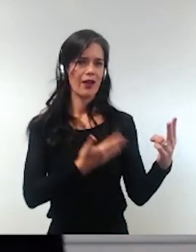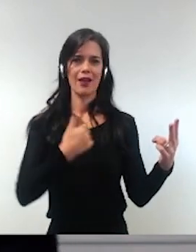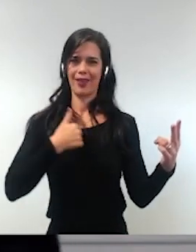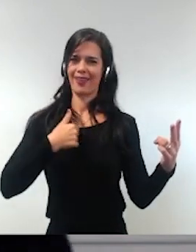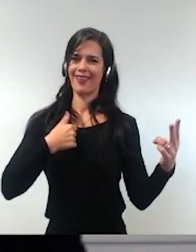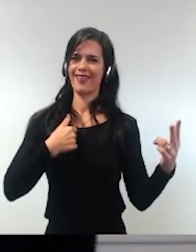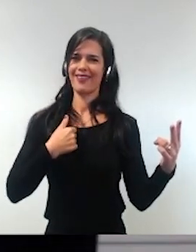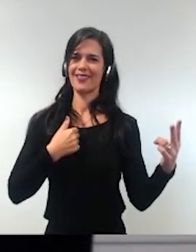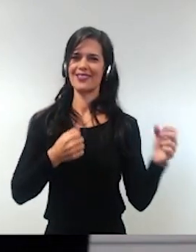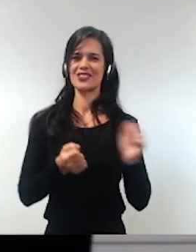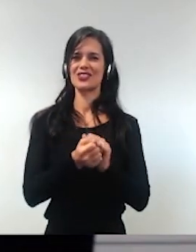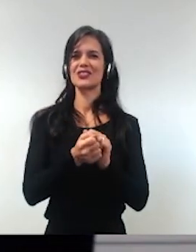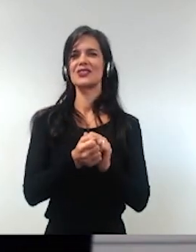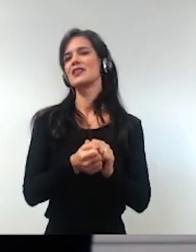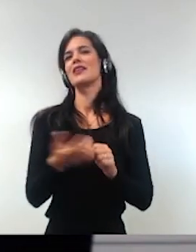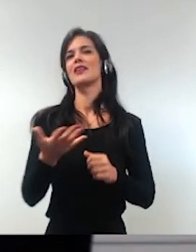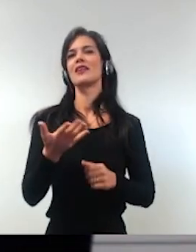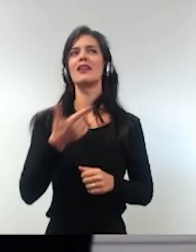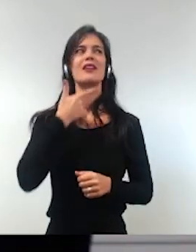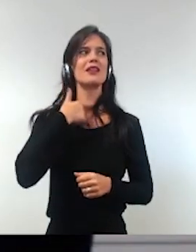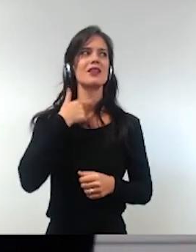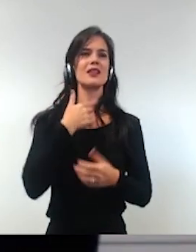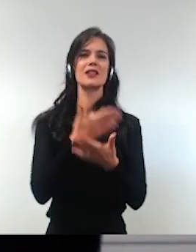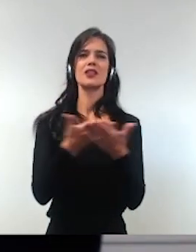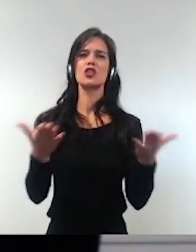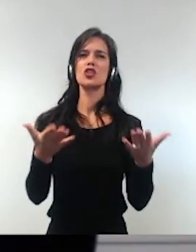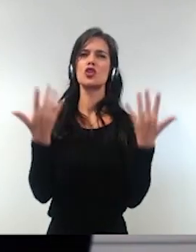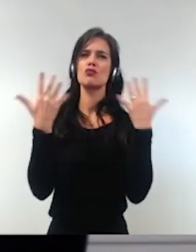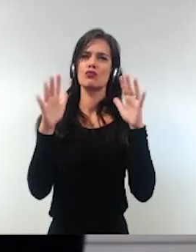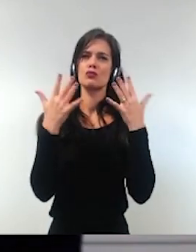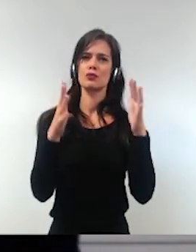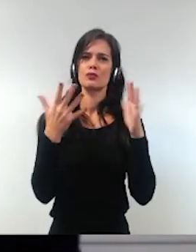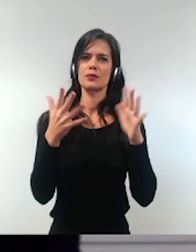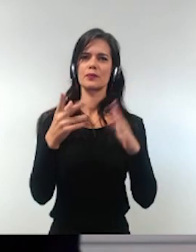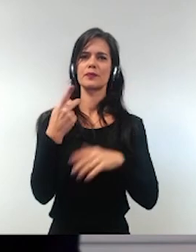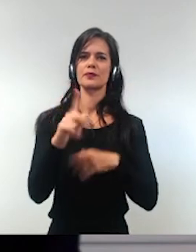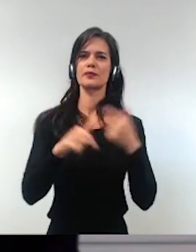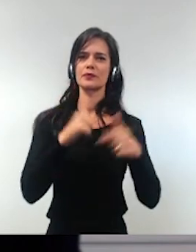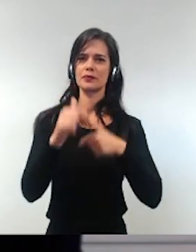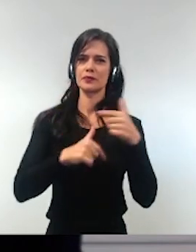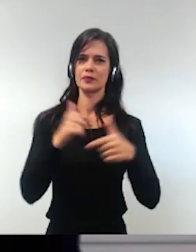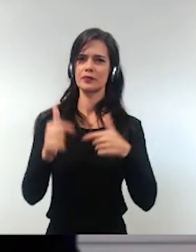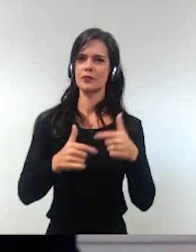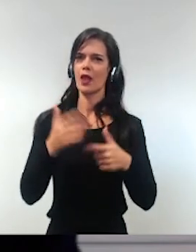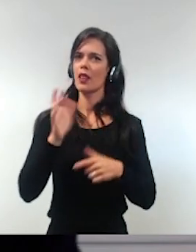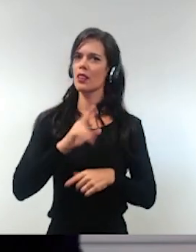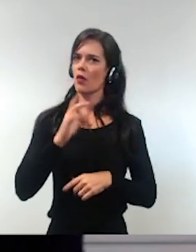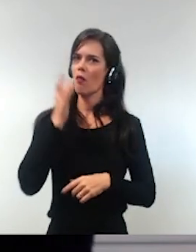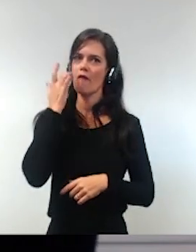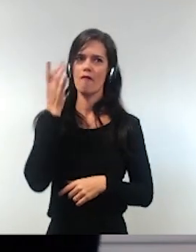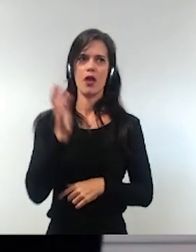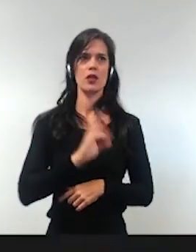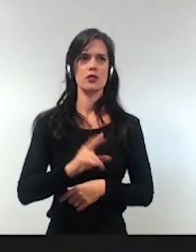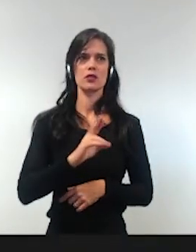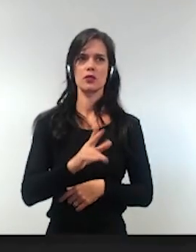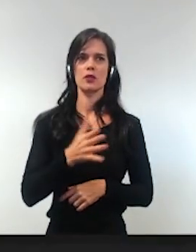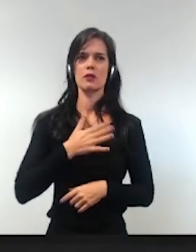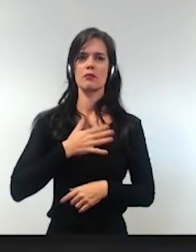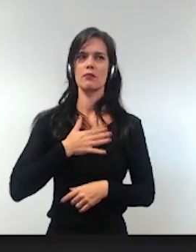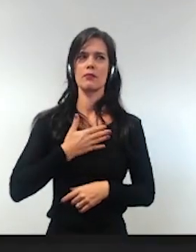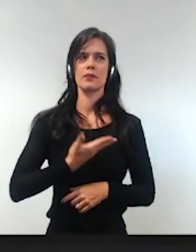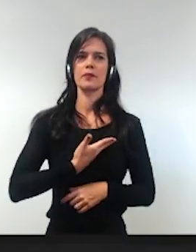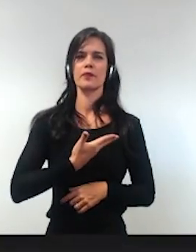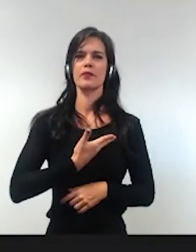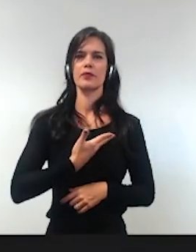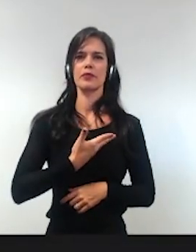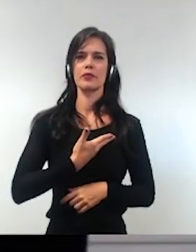deles, né, também. Queria desejar a vocês muito sucesso nessa empreitada, que eu sei que não é fácil, né? E ao meu querido amigo,